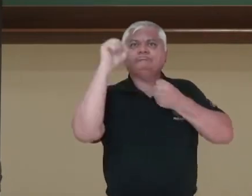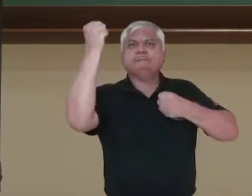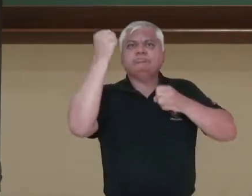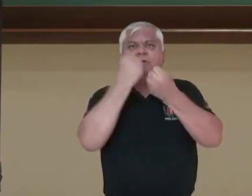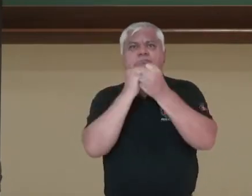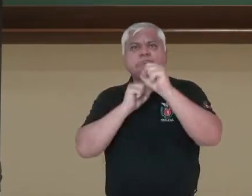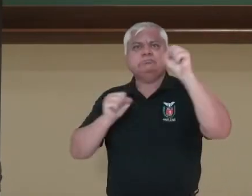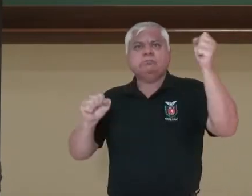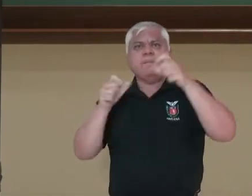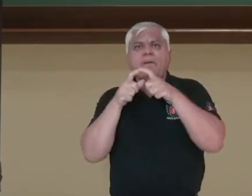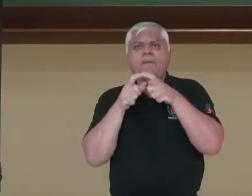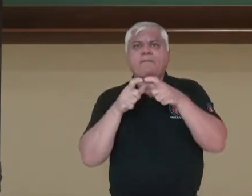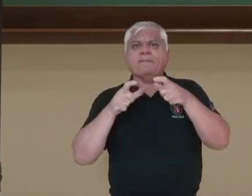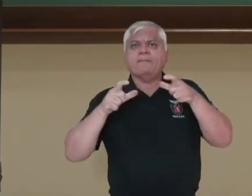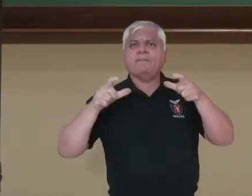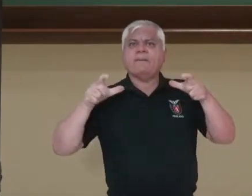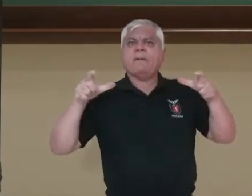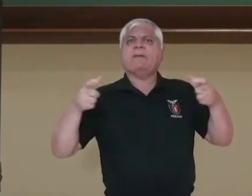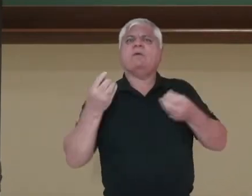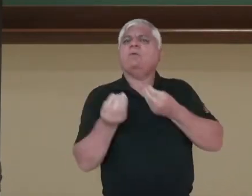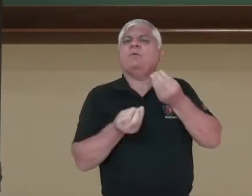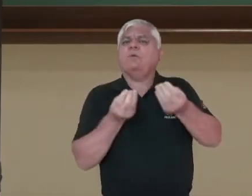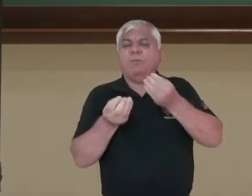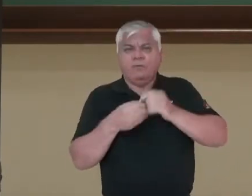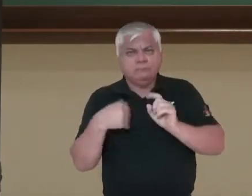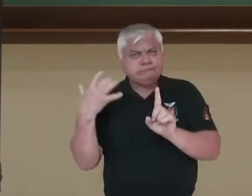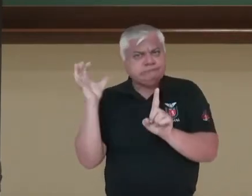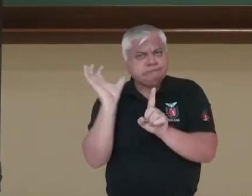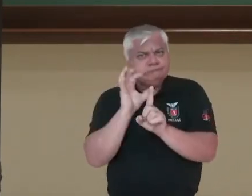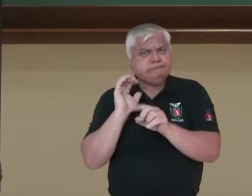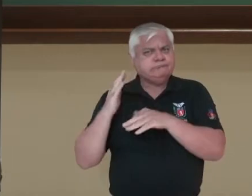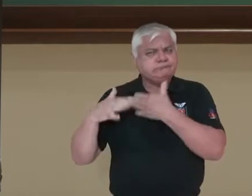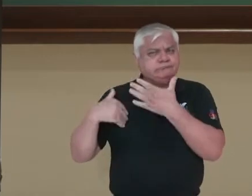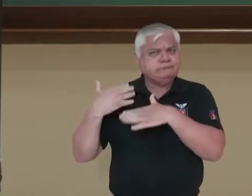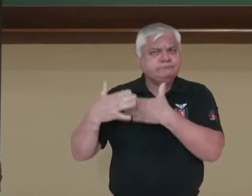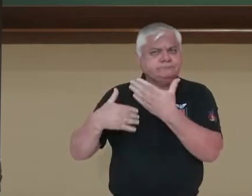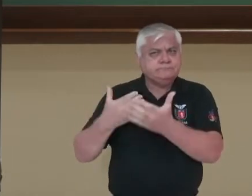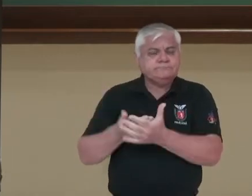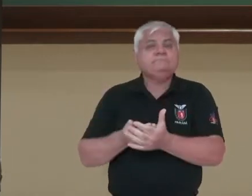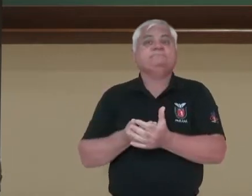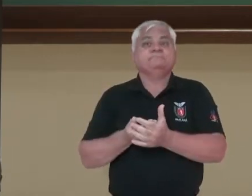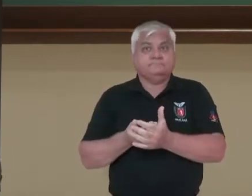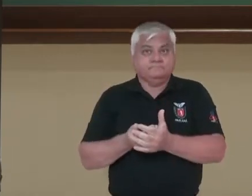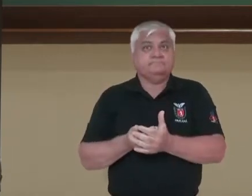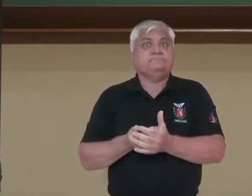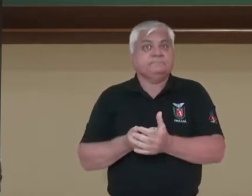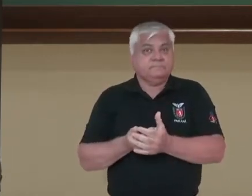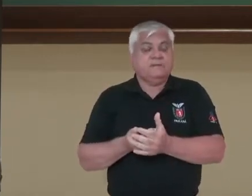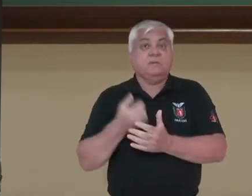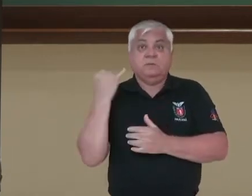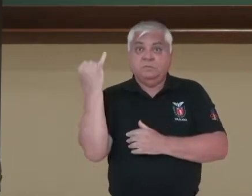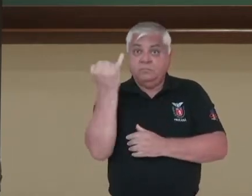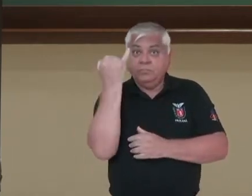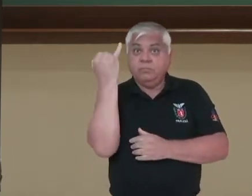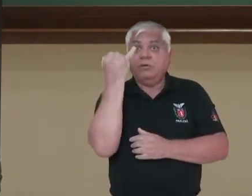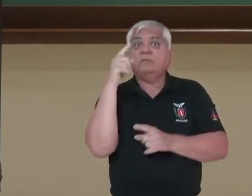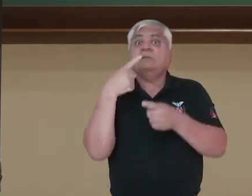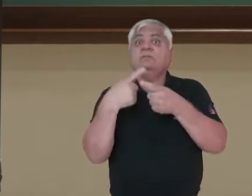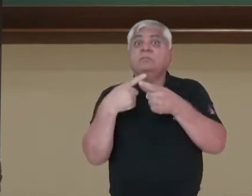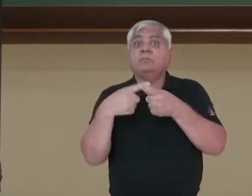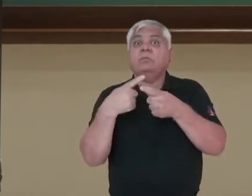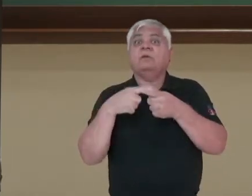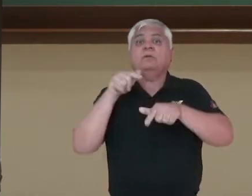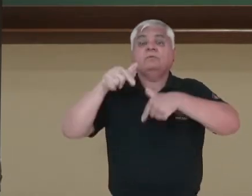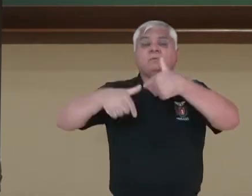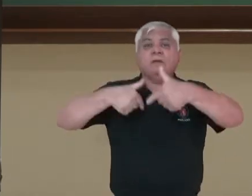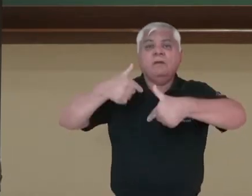no aumento do tamanho do Brasil ao longo do tempo. Isso foi bem marcado pelas atividades econômicas